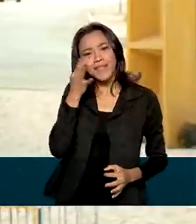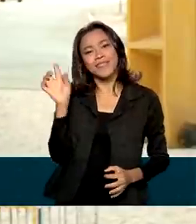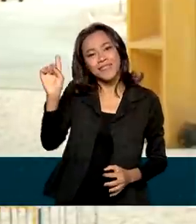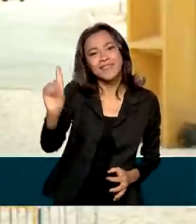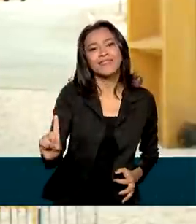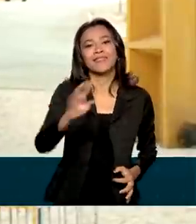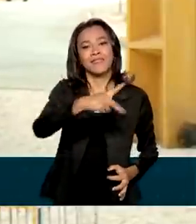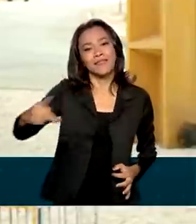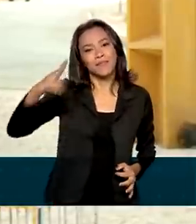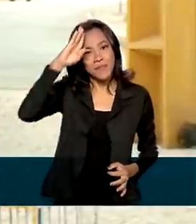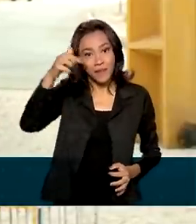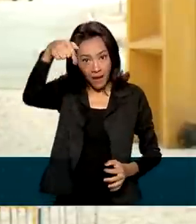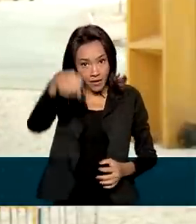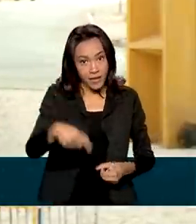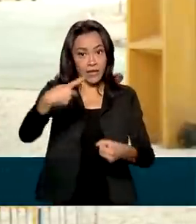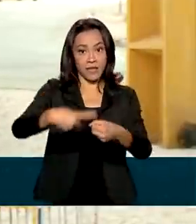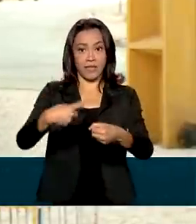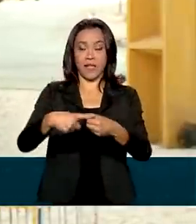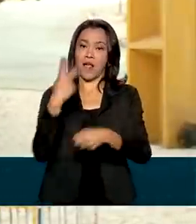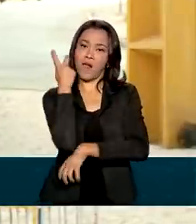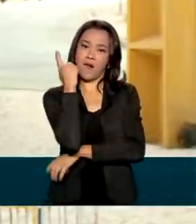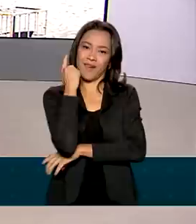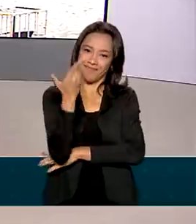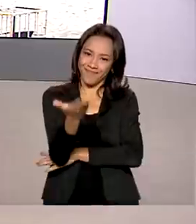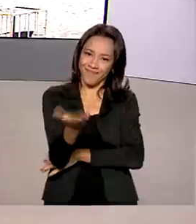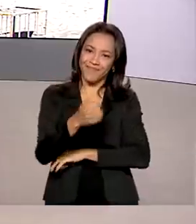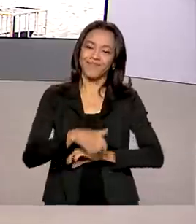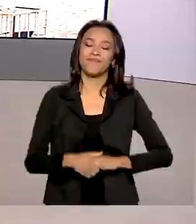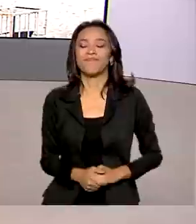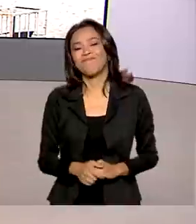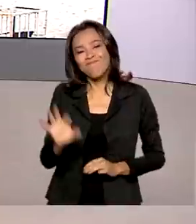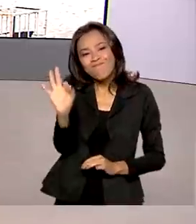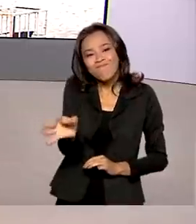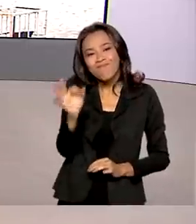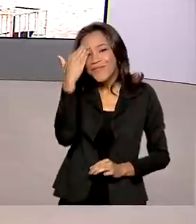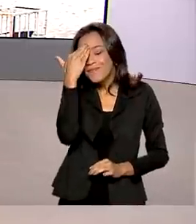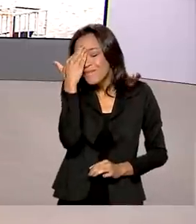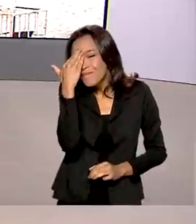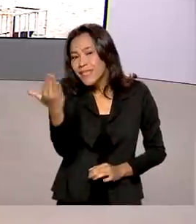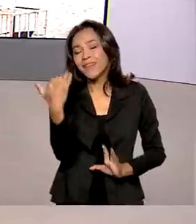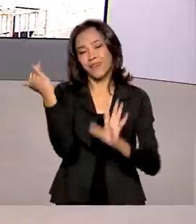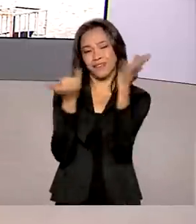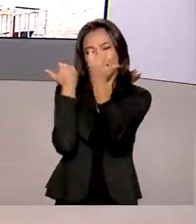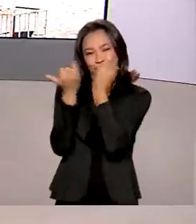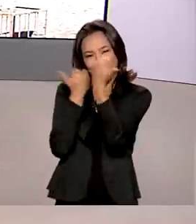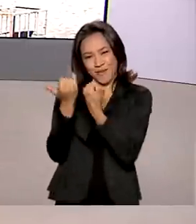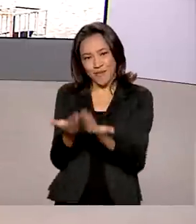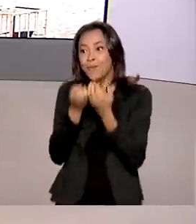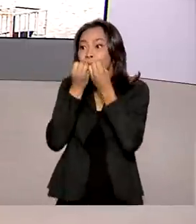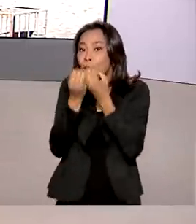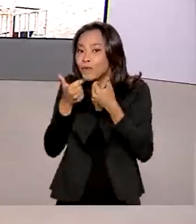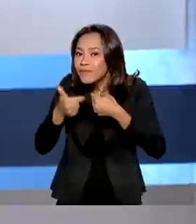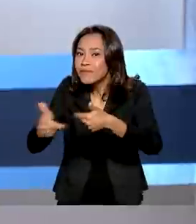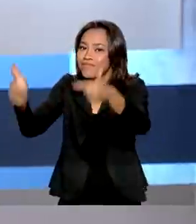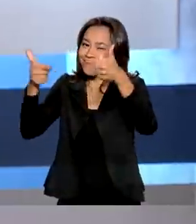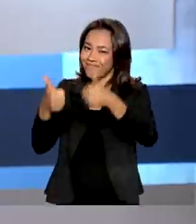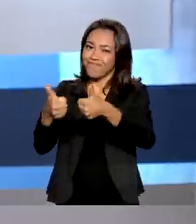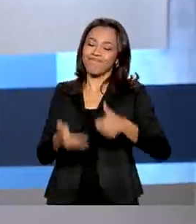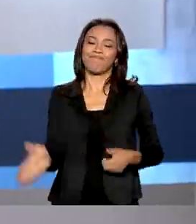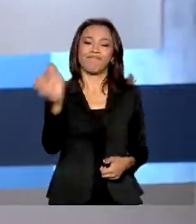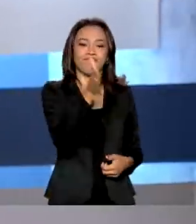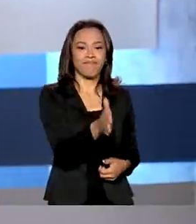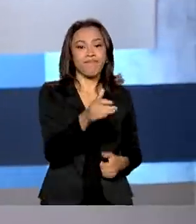presidente Jair bolsonaro Aqui em Russas no Ceará Renata Thomaz é muito obrigada pelas suas informações ao vivo bom trabalho para você